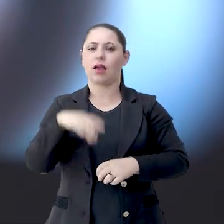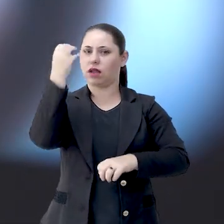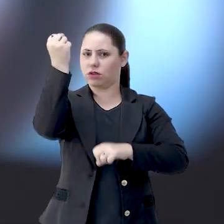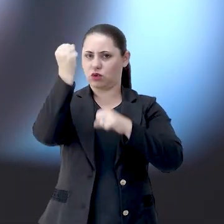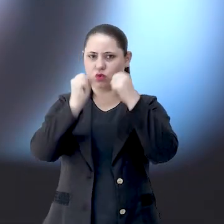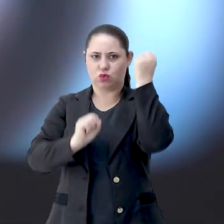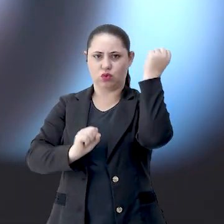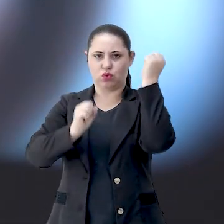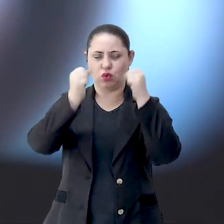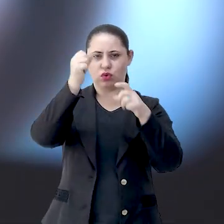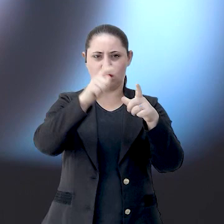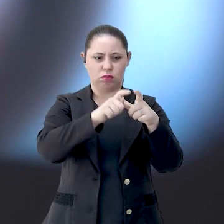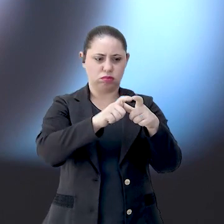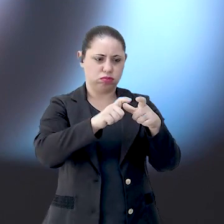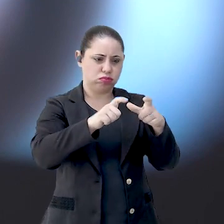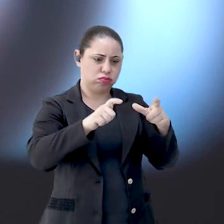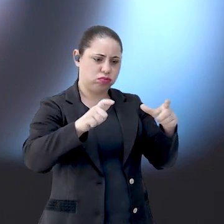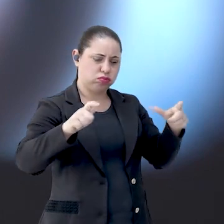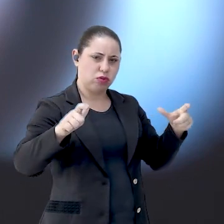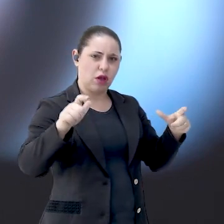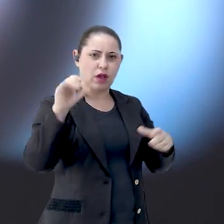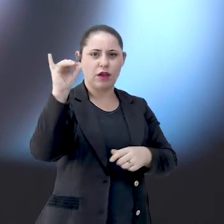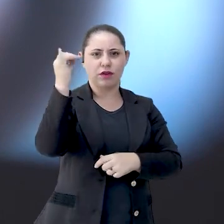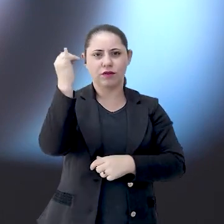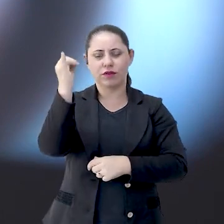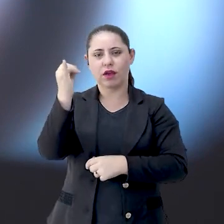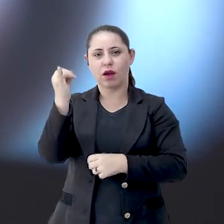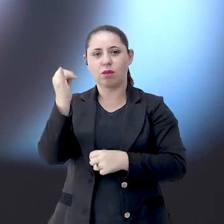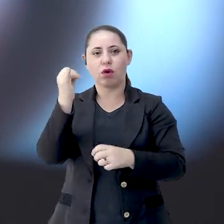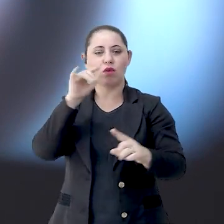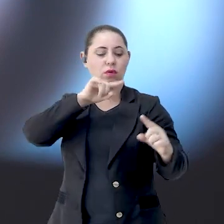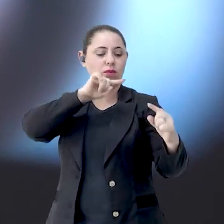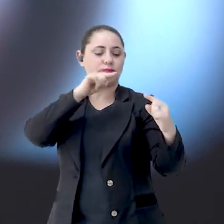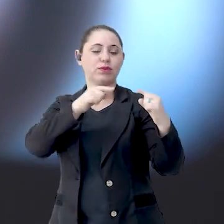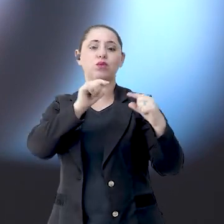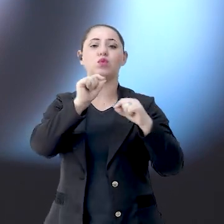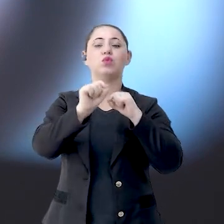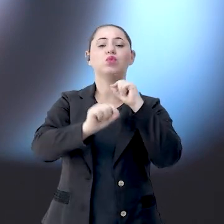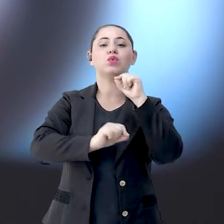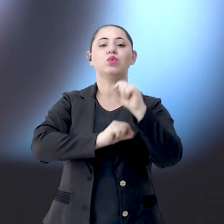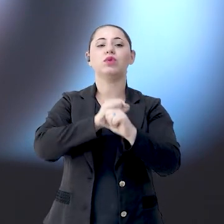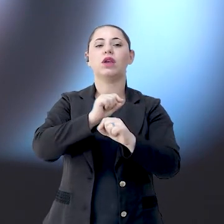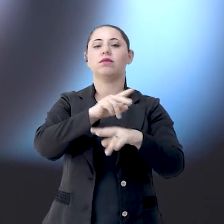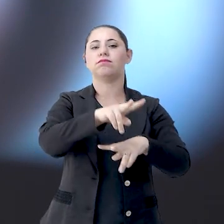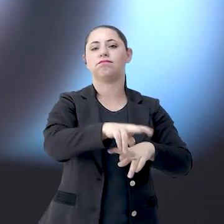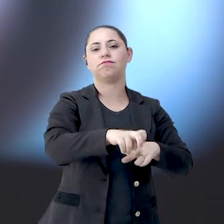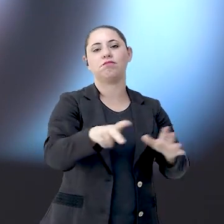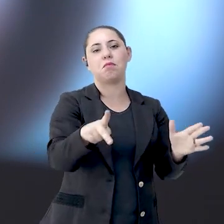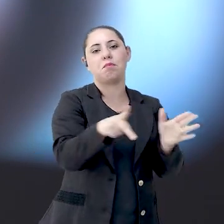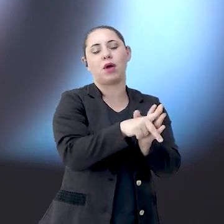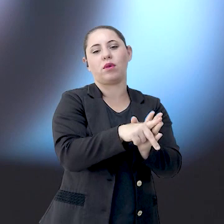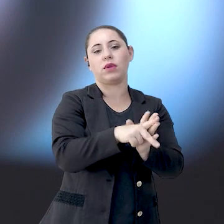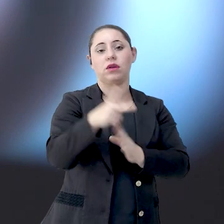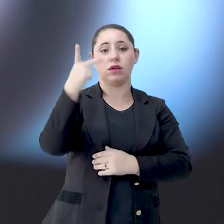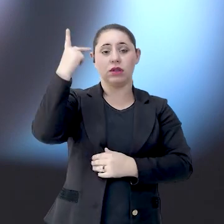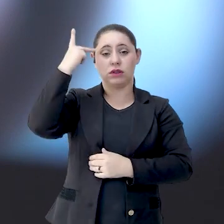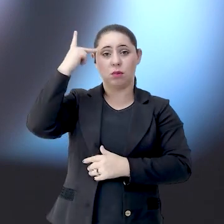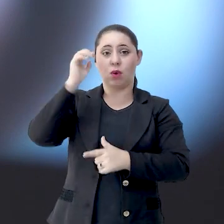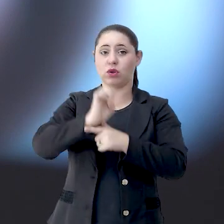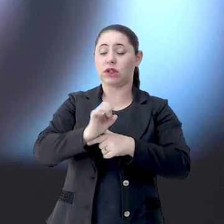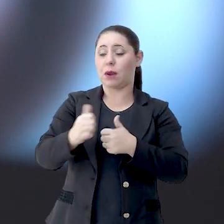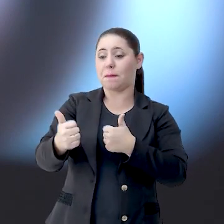fazem presentes. A indústria desse grande vale do Ivinhema está voltada ao processamento do que vem do